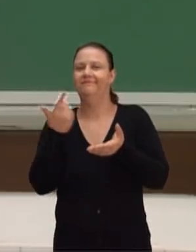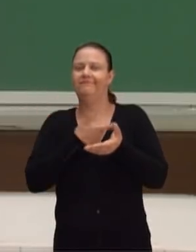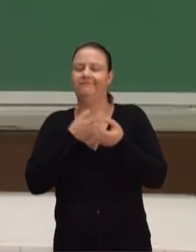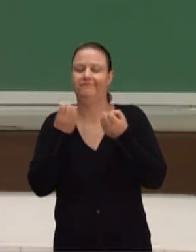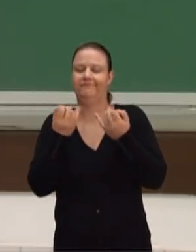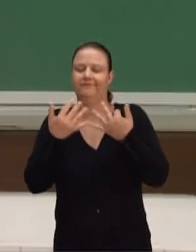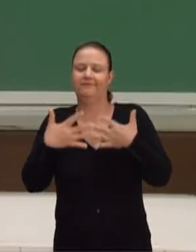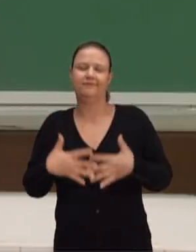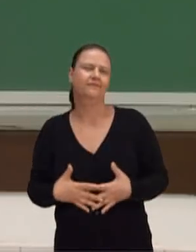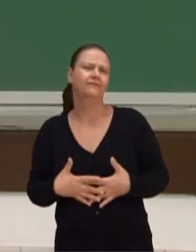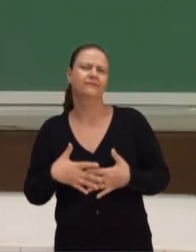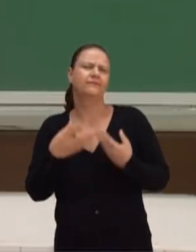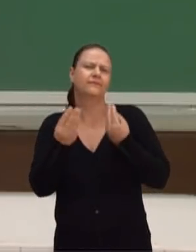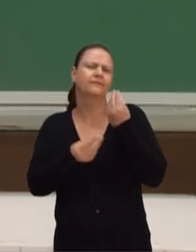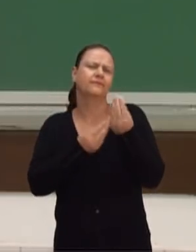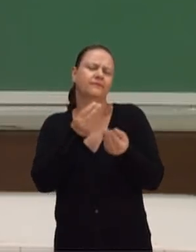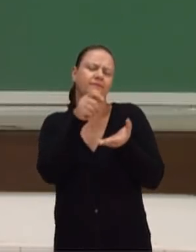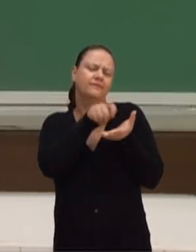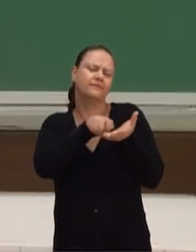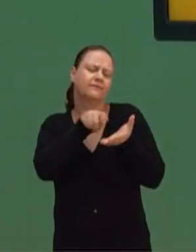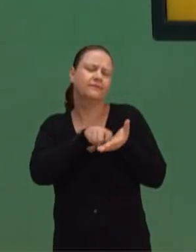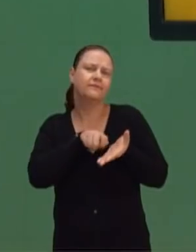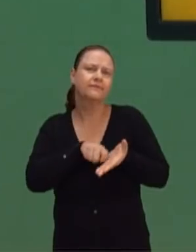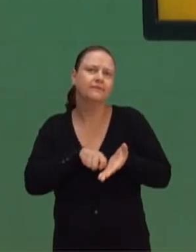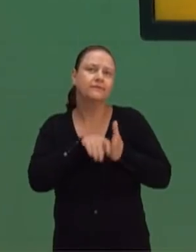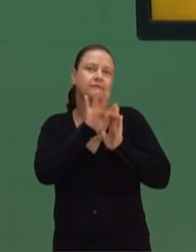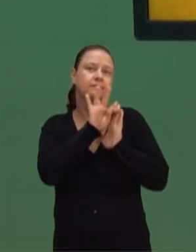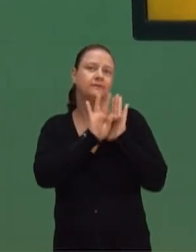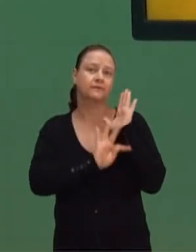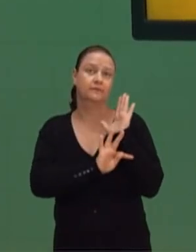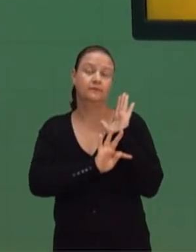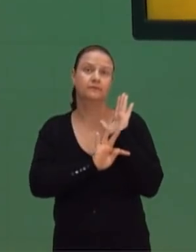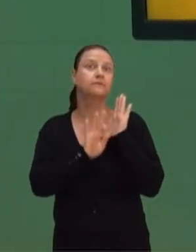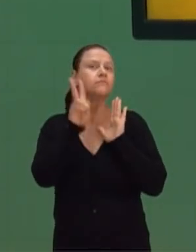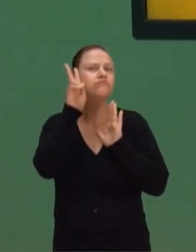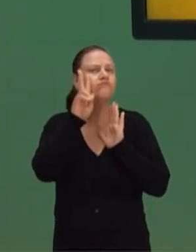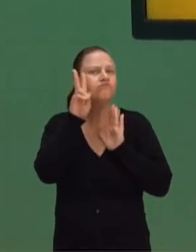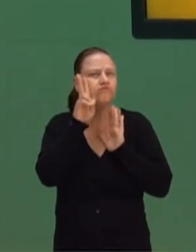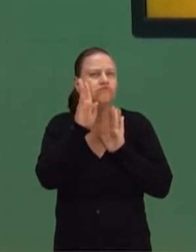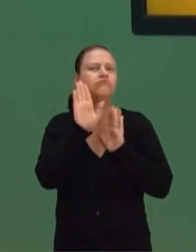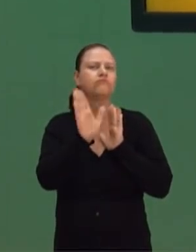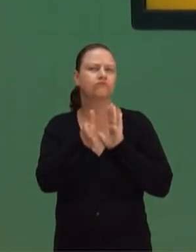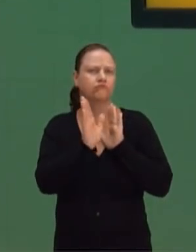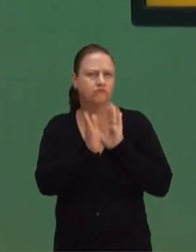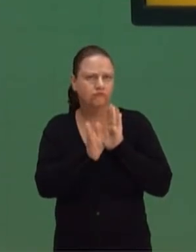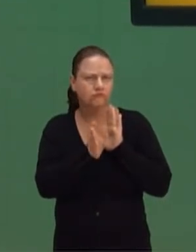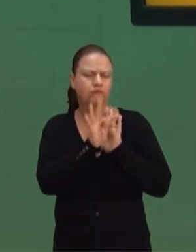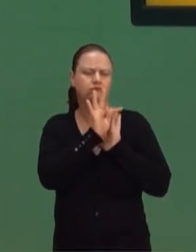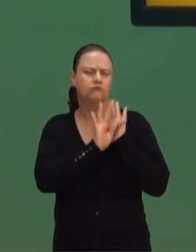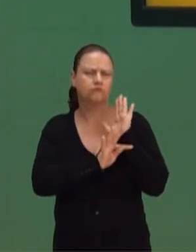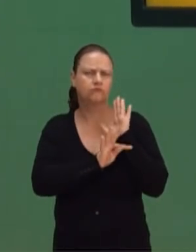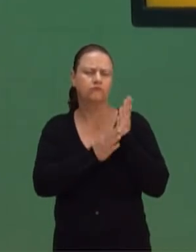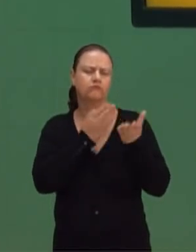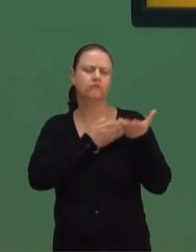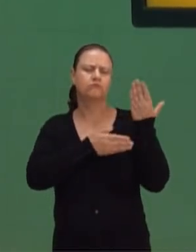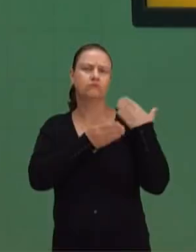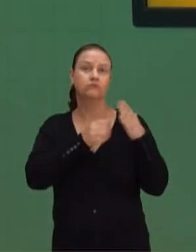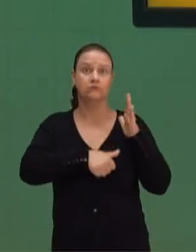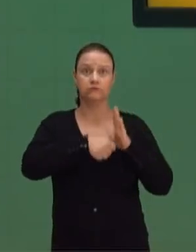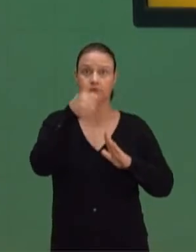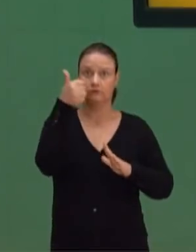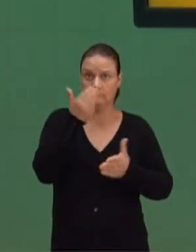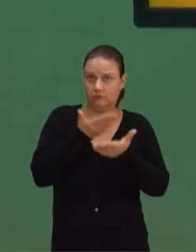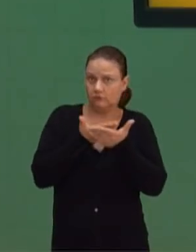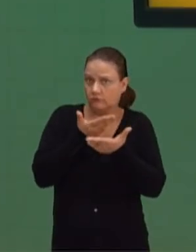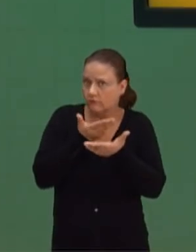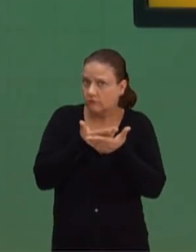de reestruturação de texto. Lembra aqueles textos que a professora pediu lá na primeira aula para vocês? E